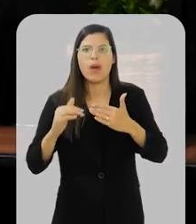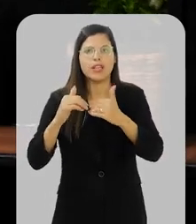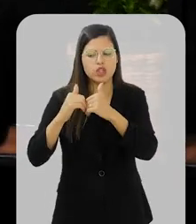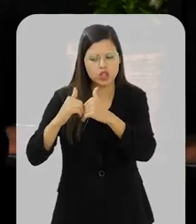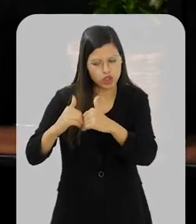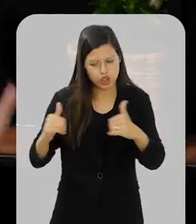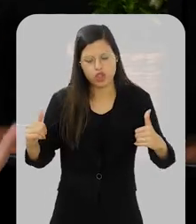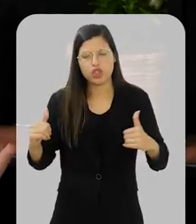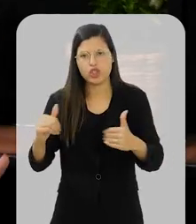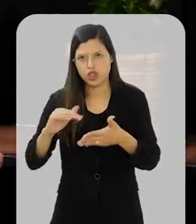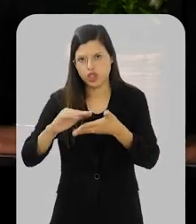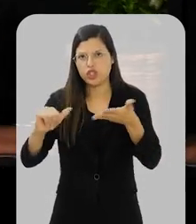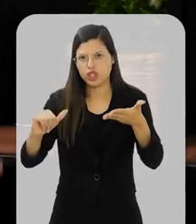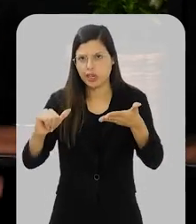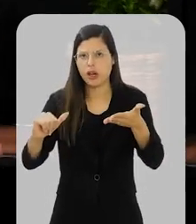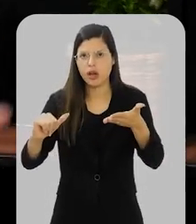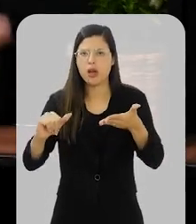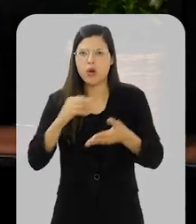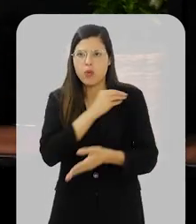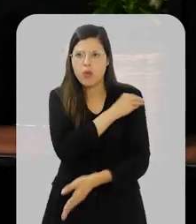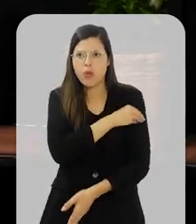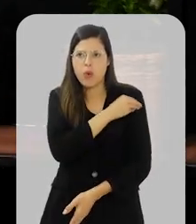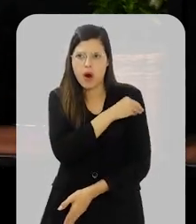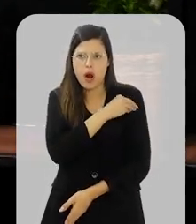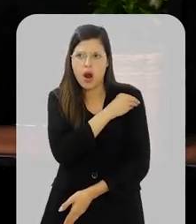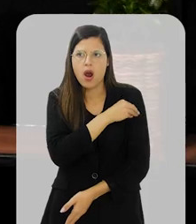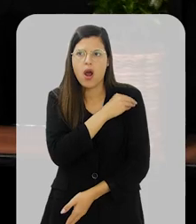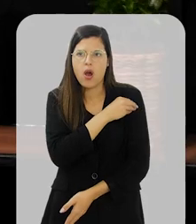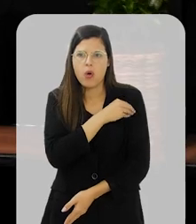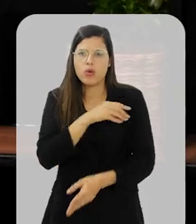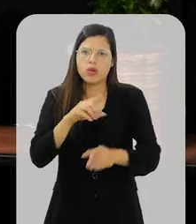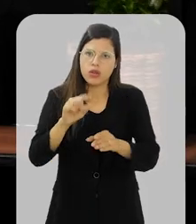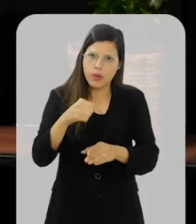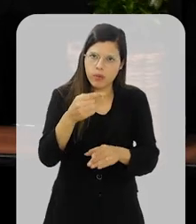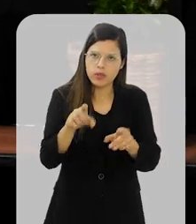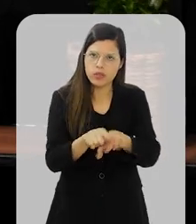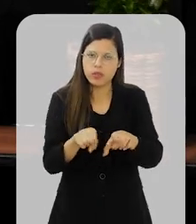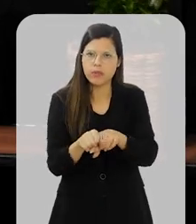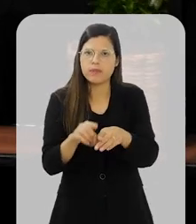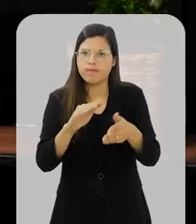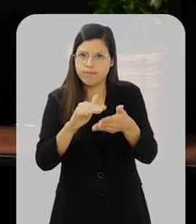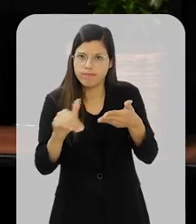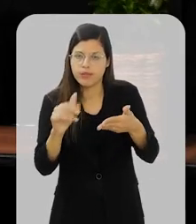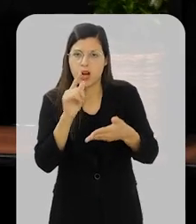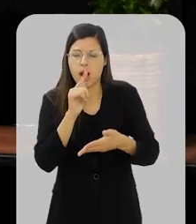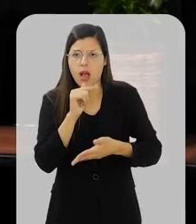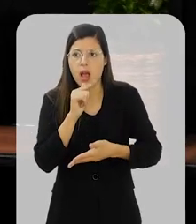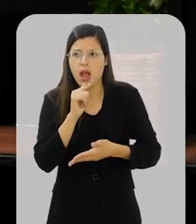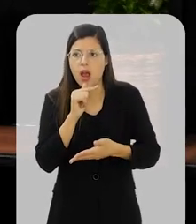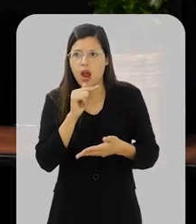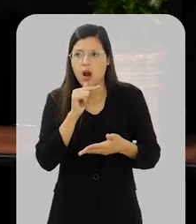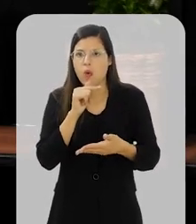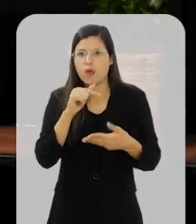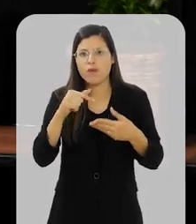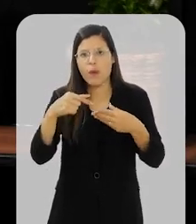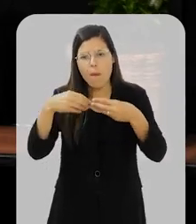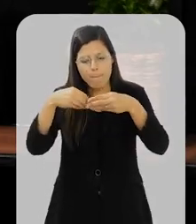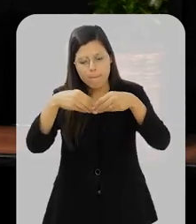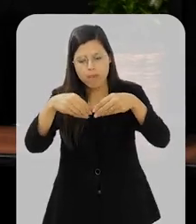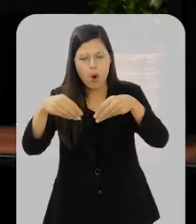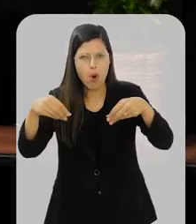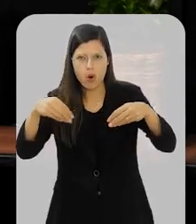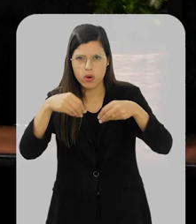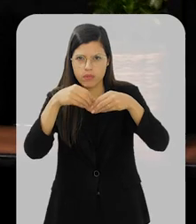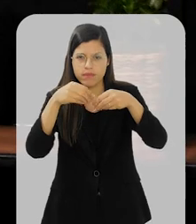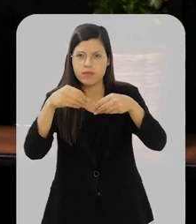álcool é completamente evaporado. Depois a gente faz o processo de liofilização. Retira a água, retira toda a umidade. E aí sobra um